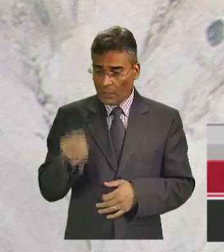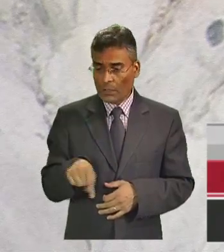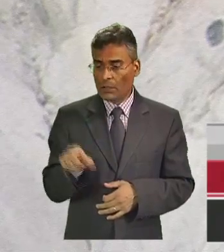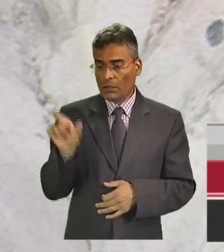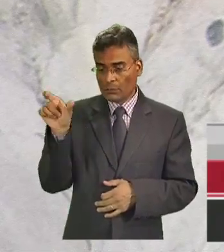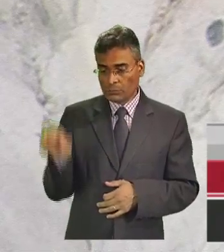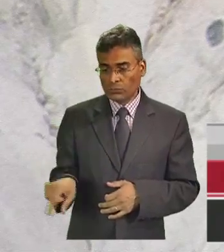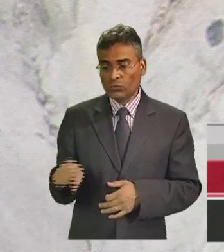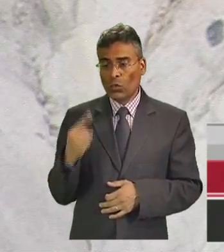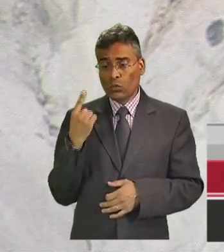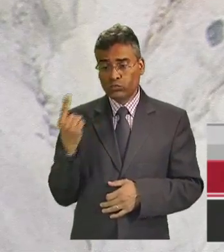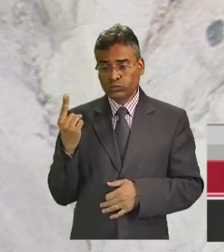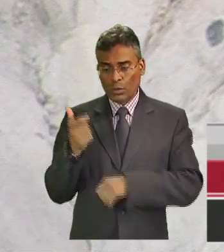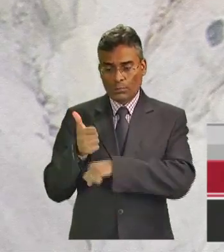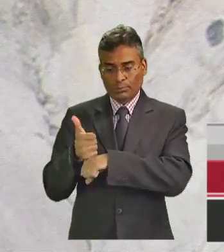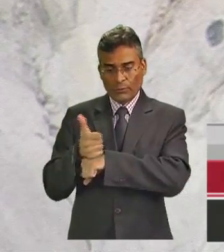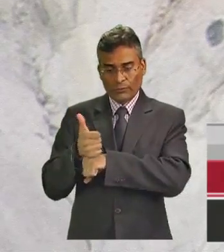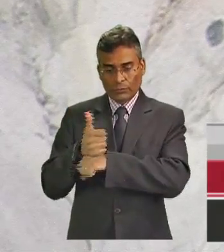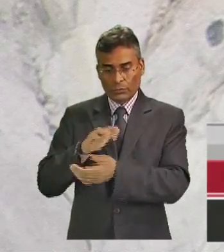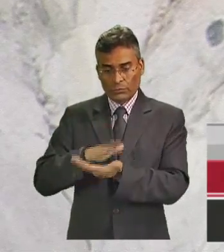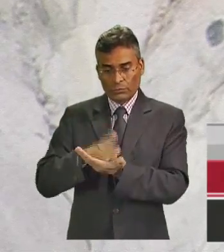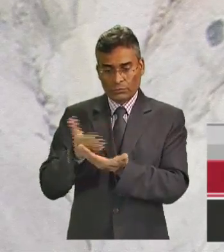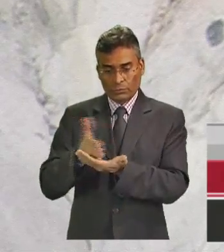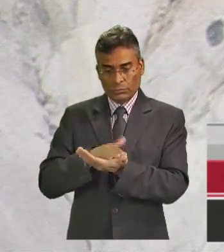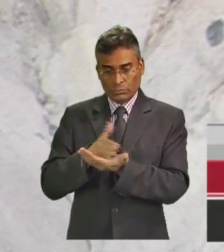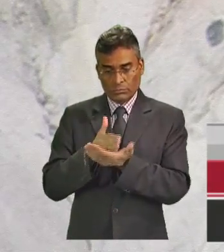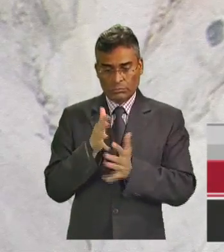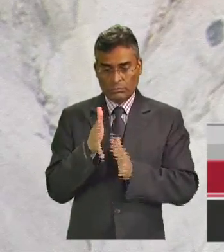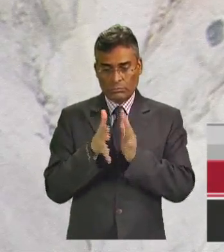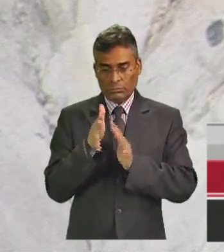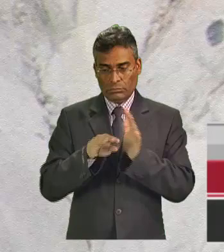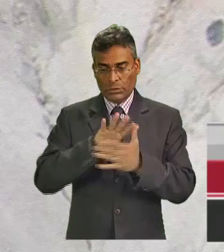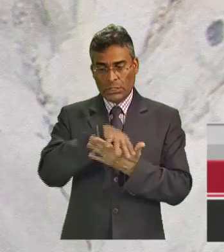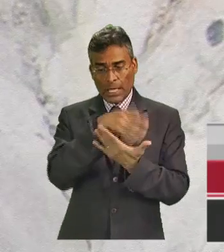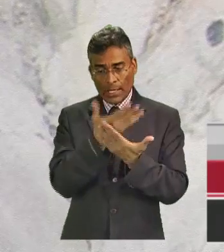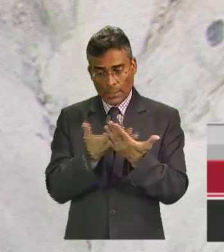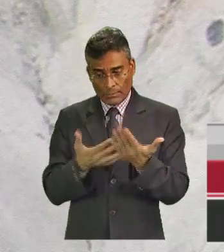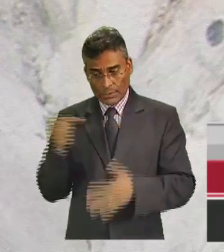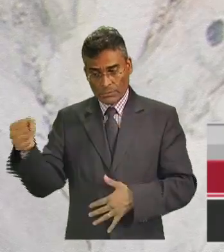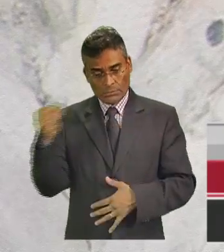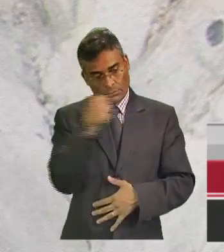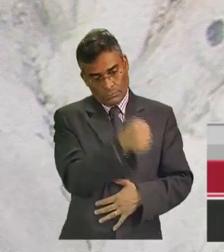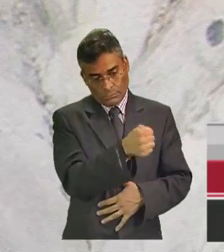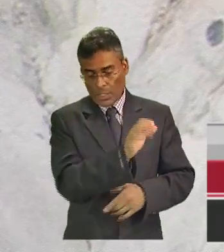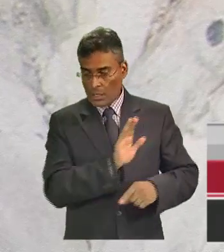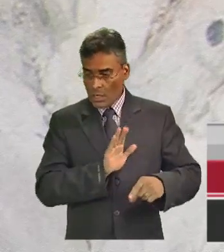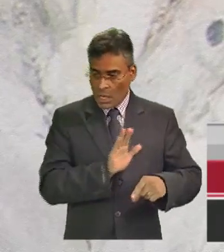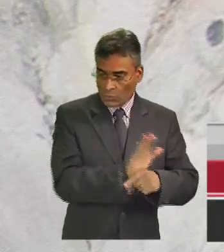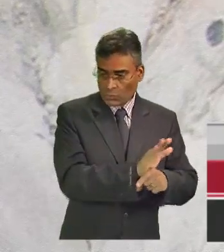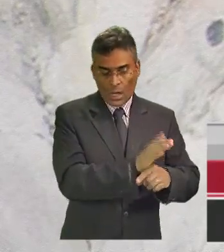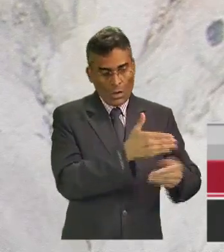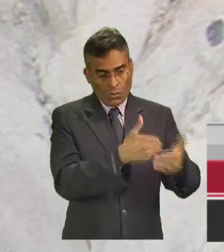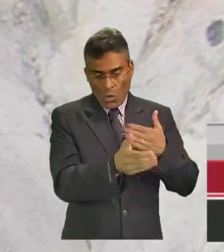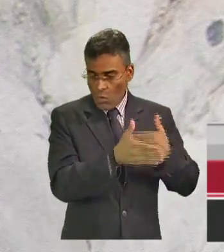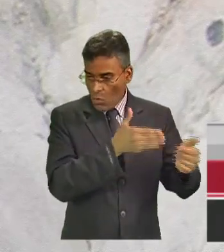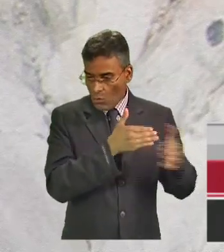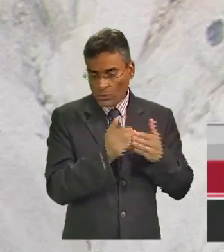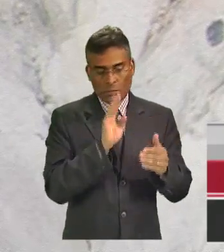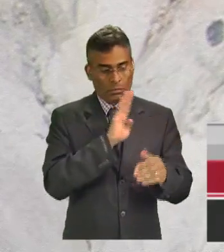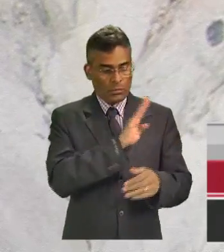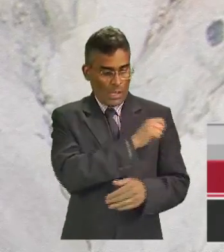serviço de intérpretes e tradutor de Libras para que os alunos, professores com